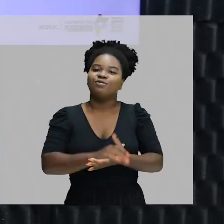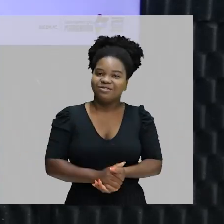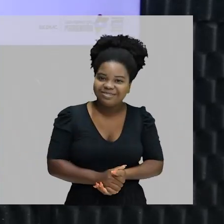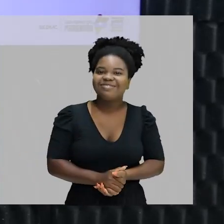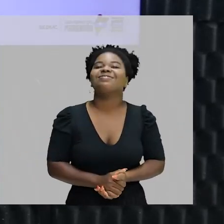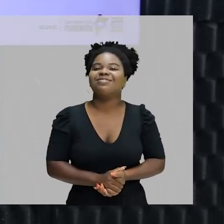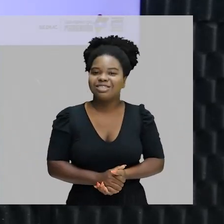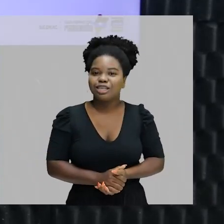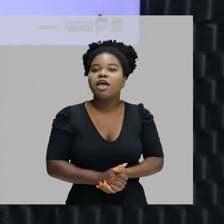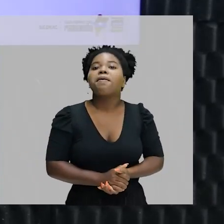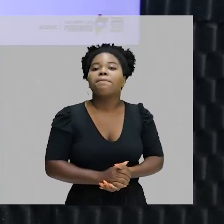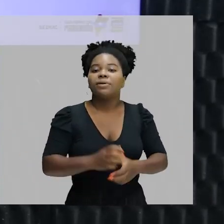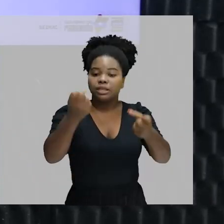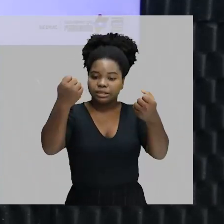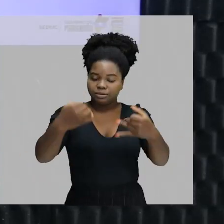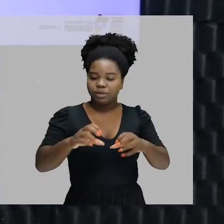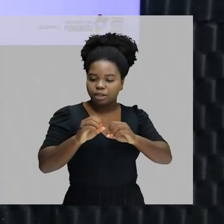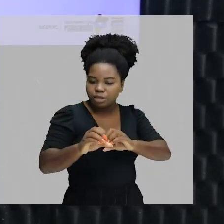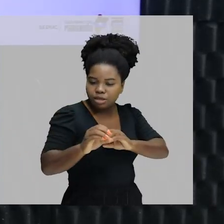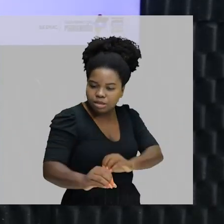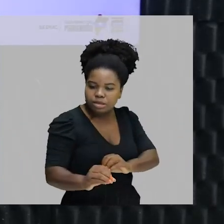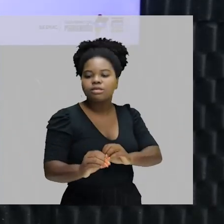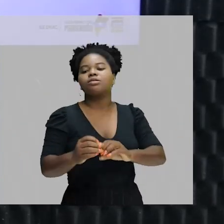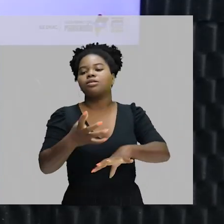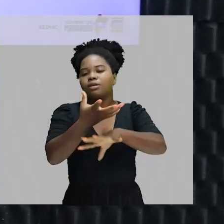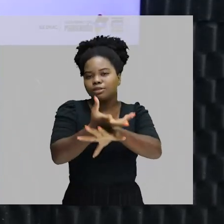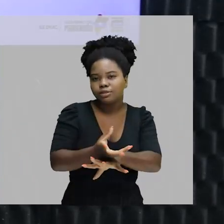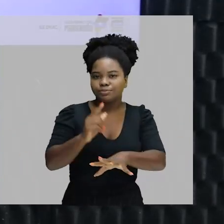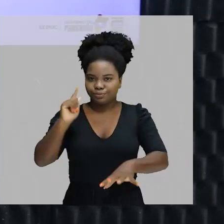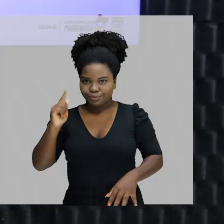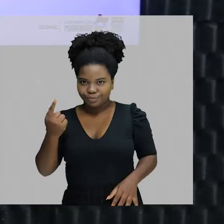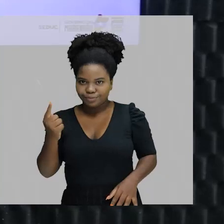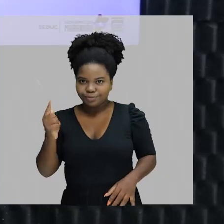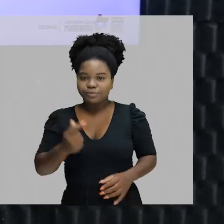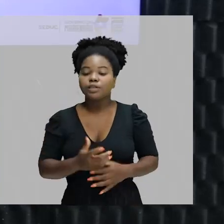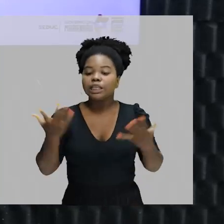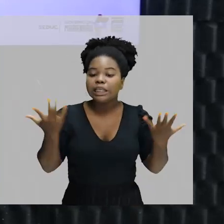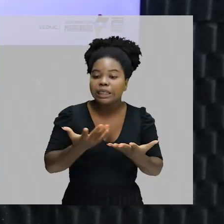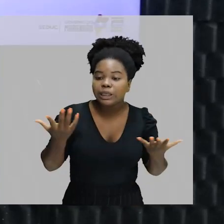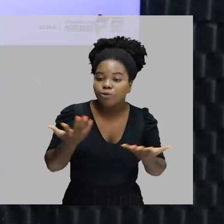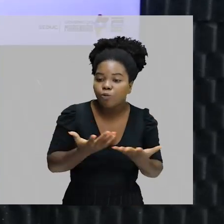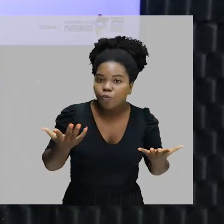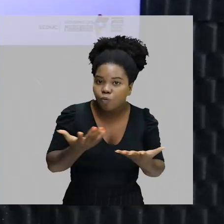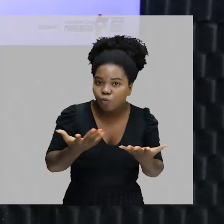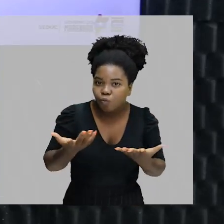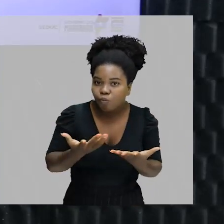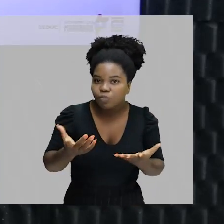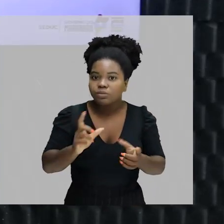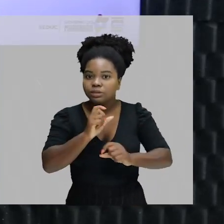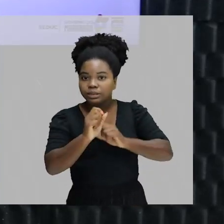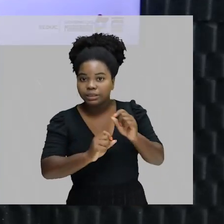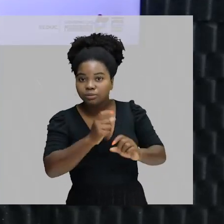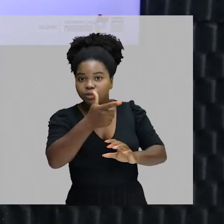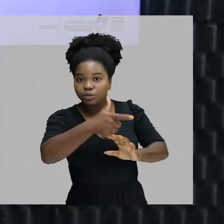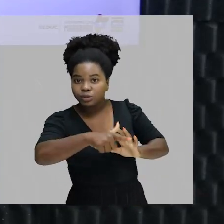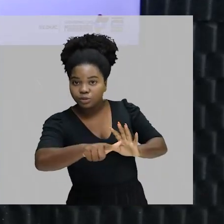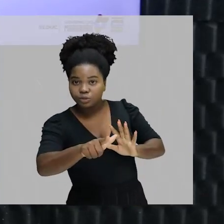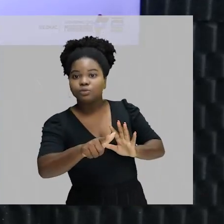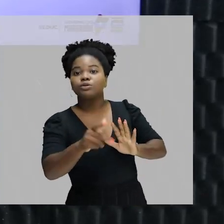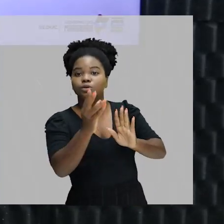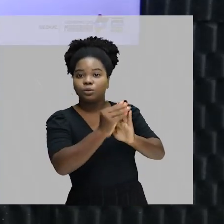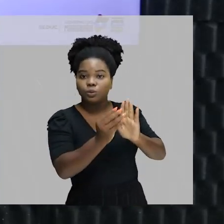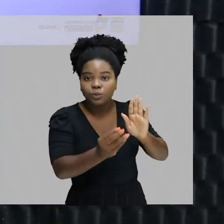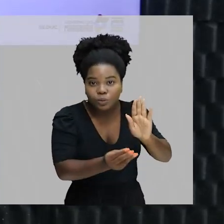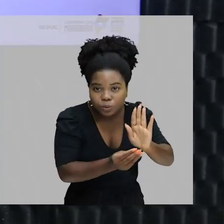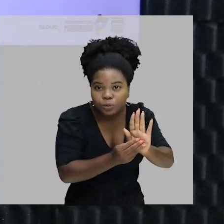belo conhecimento que é a geografia. E hoje, galerinha, nós vamos finalizar, tá? Uma temática show de